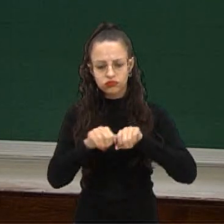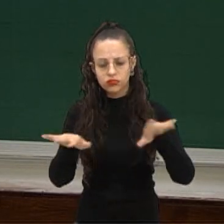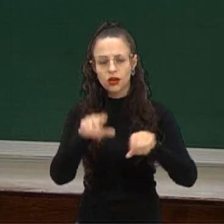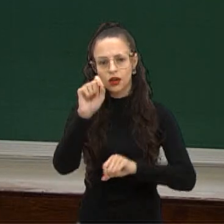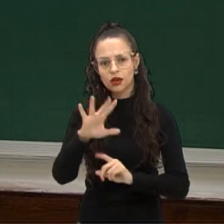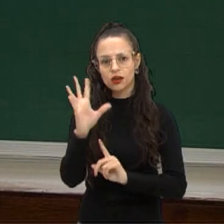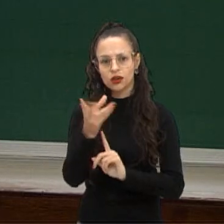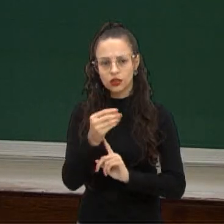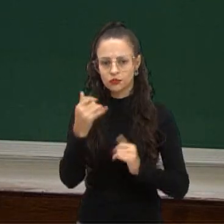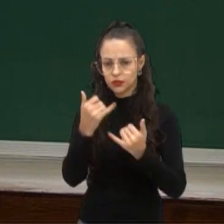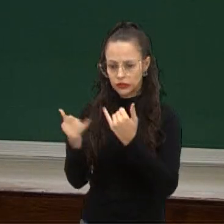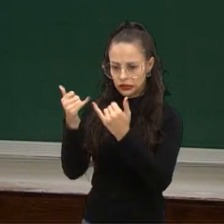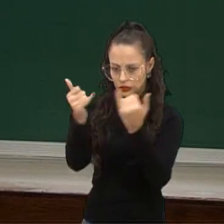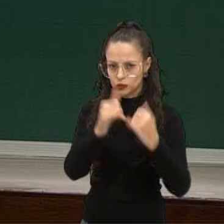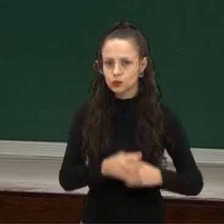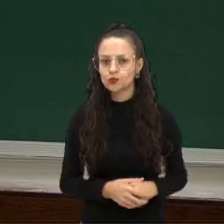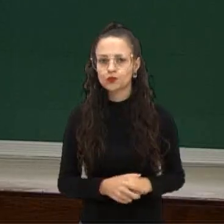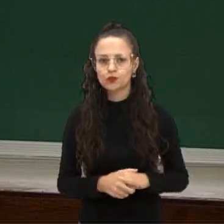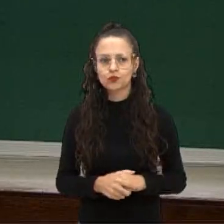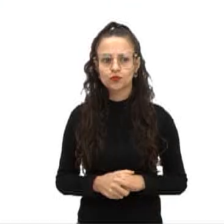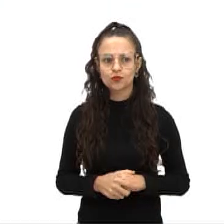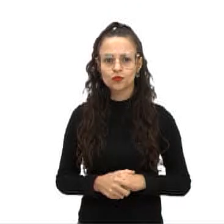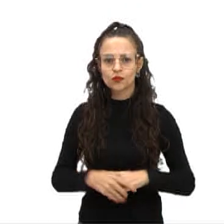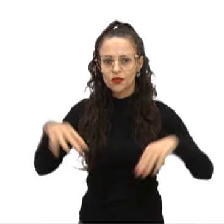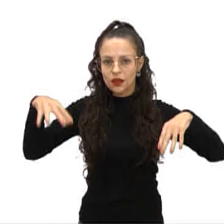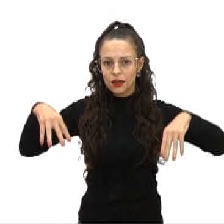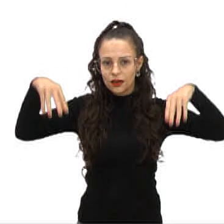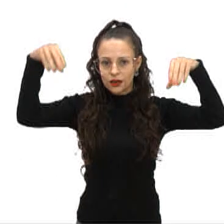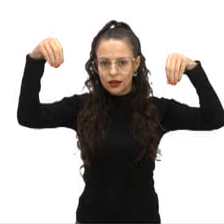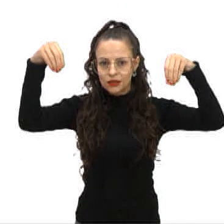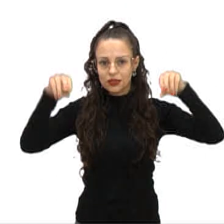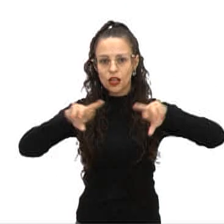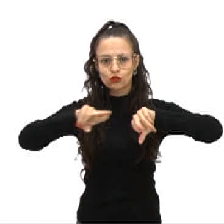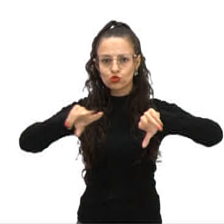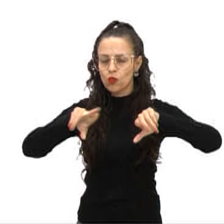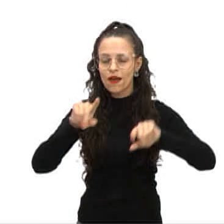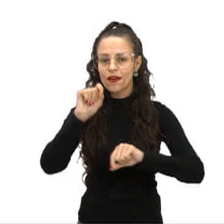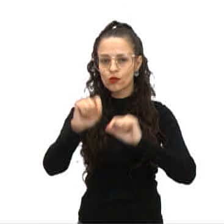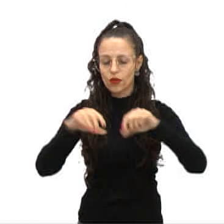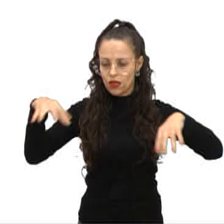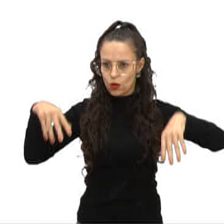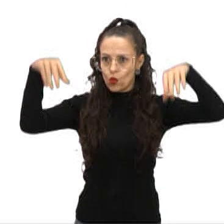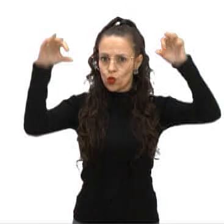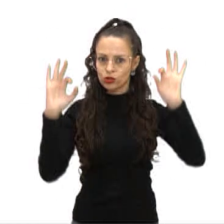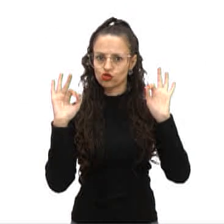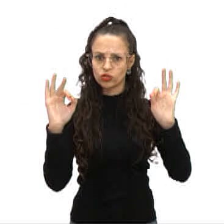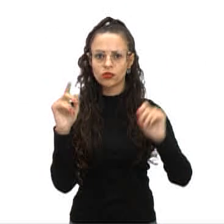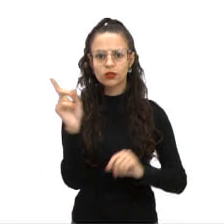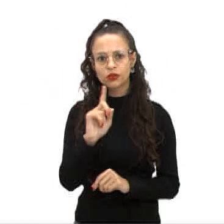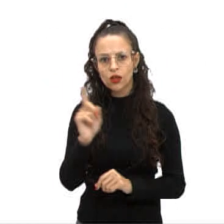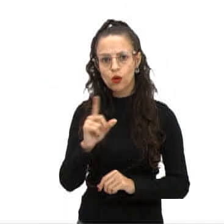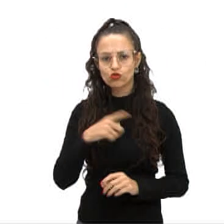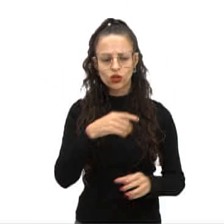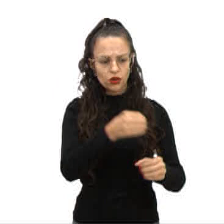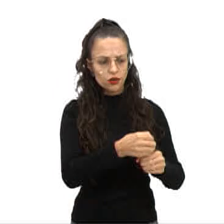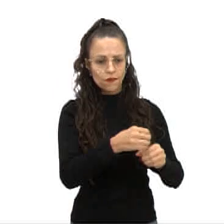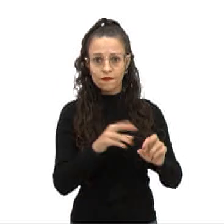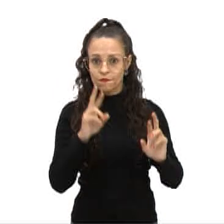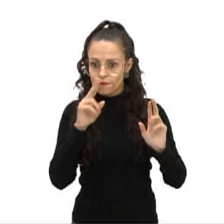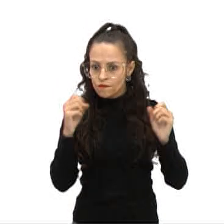arte mais parecida, tá? O castelo não era castelo dos palácios luxuosos, eram